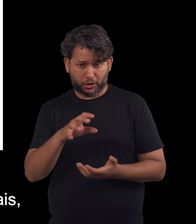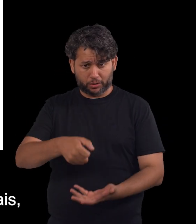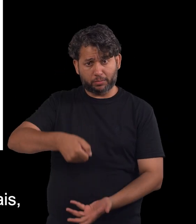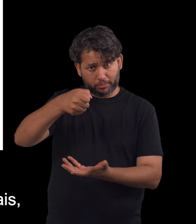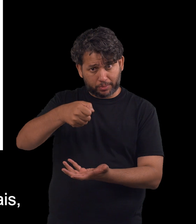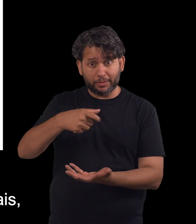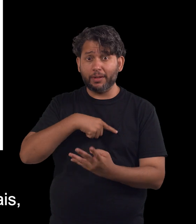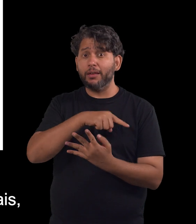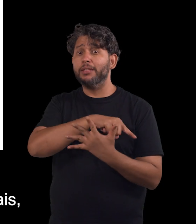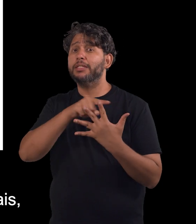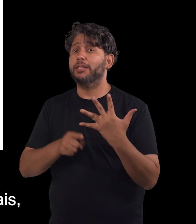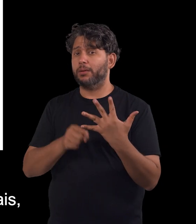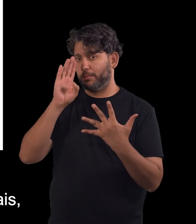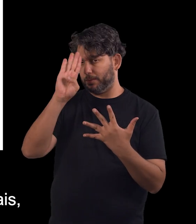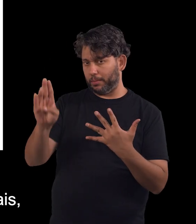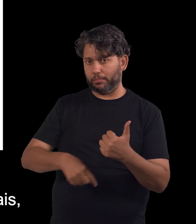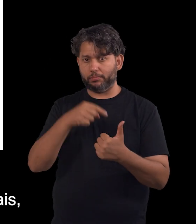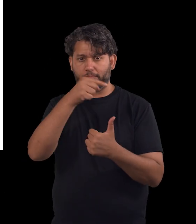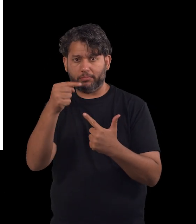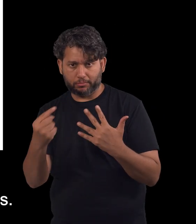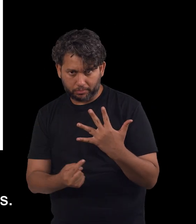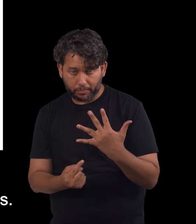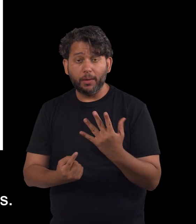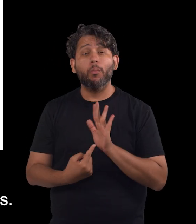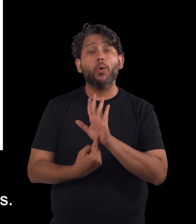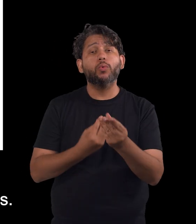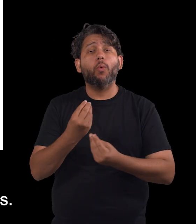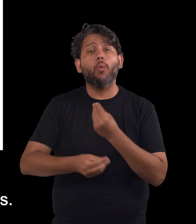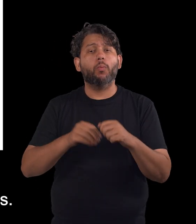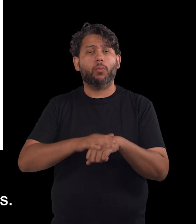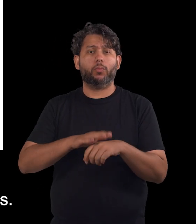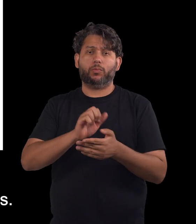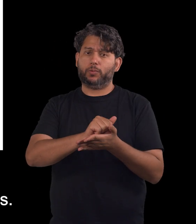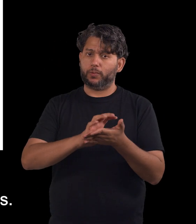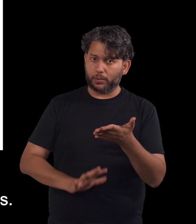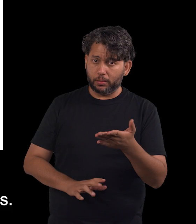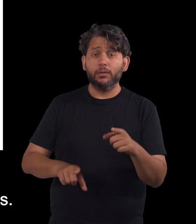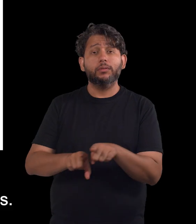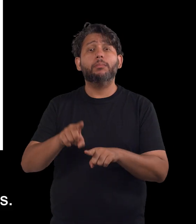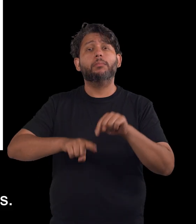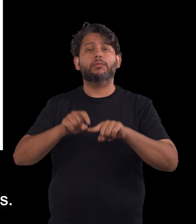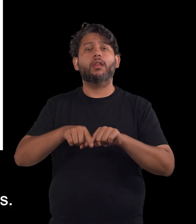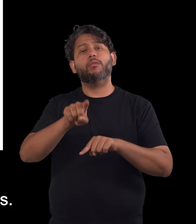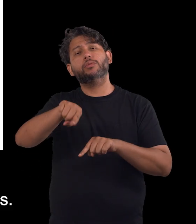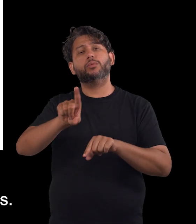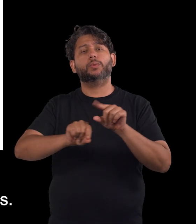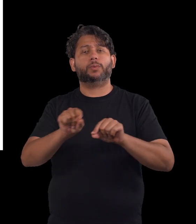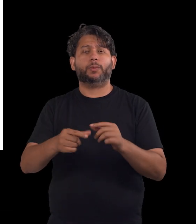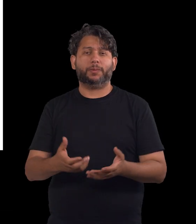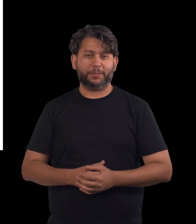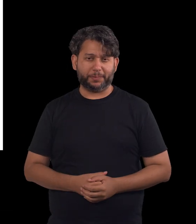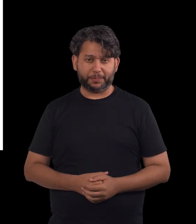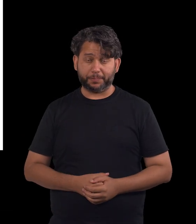do kit se organiza em 5 pilares fundamentais, que orientam o desenho das atividades e a escolha dos